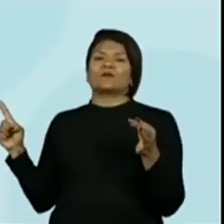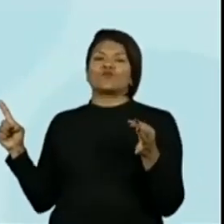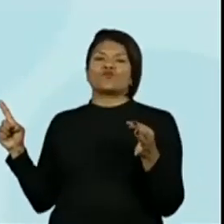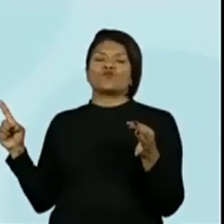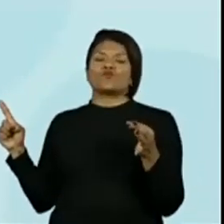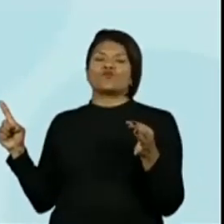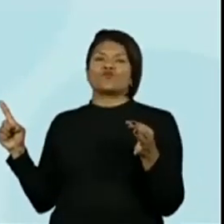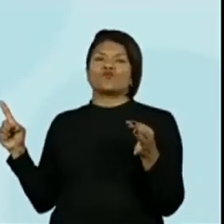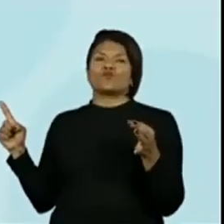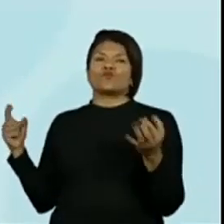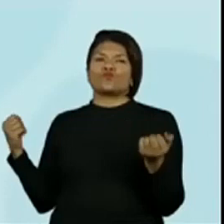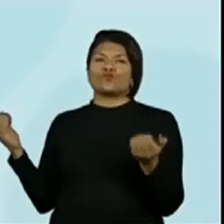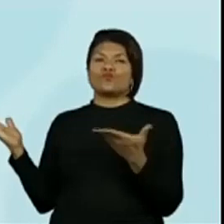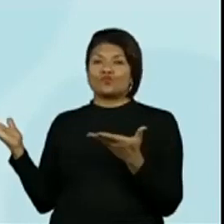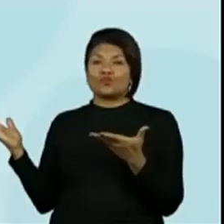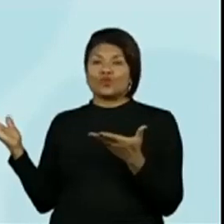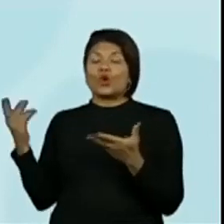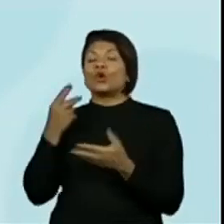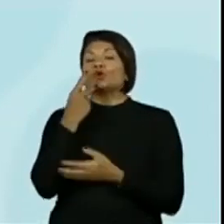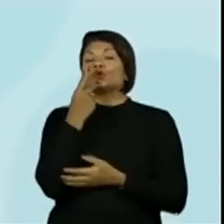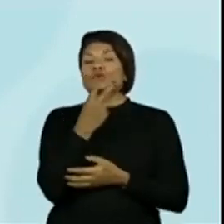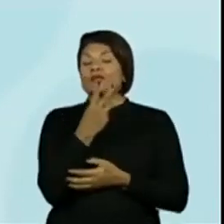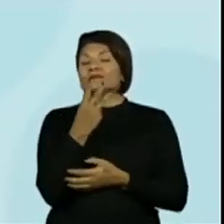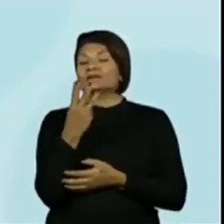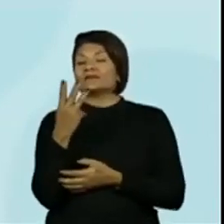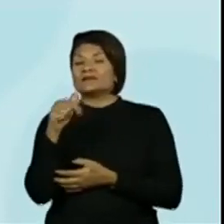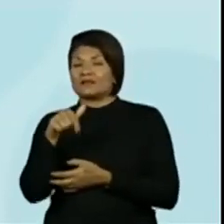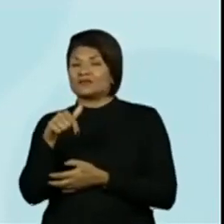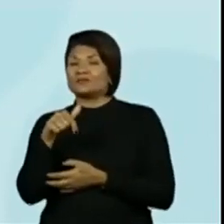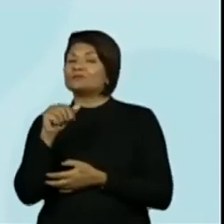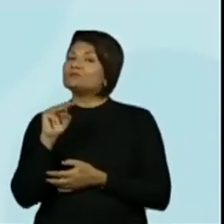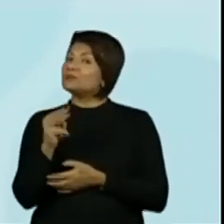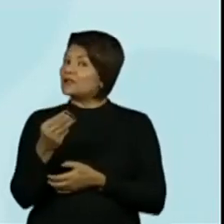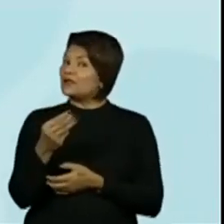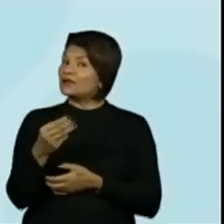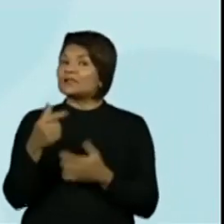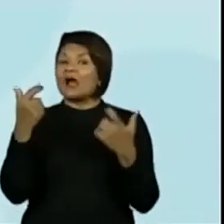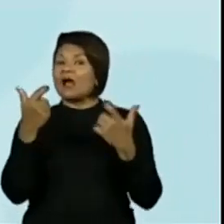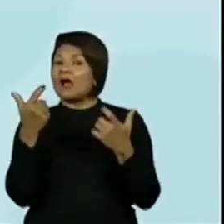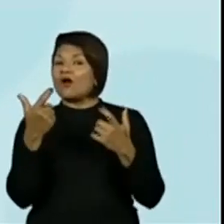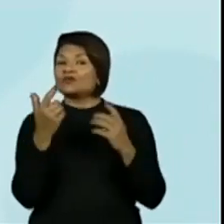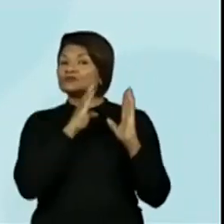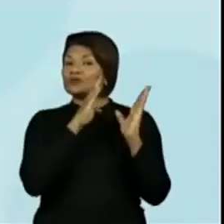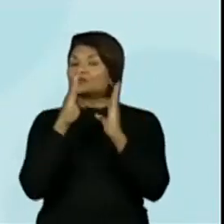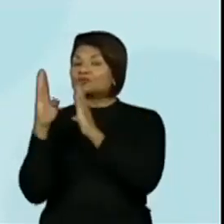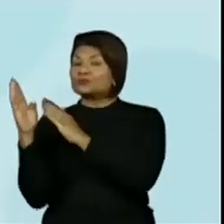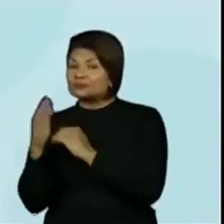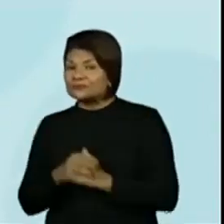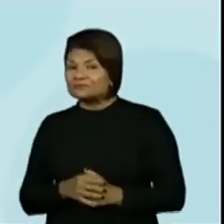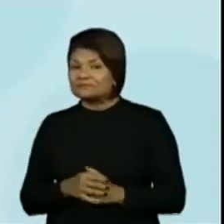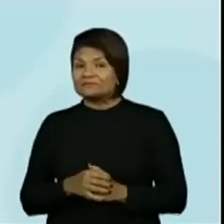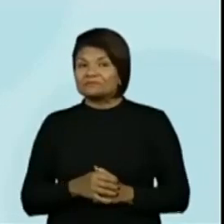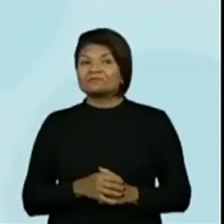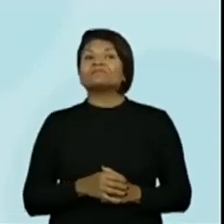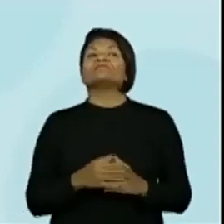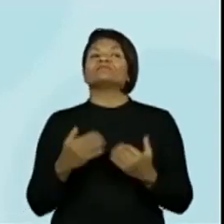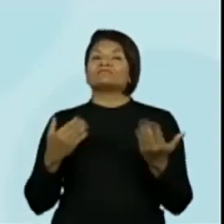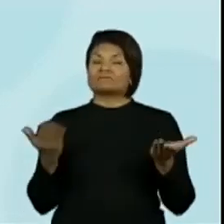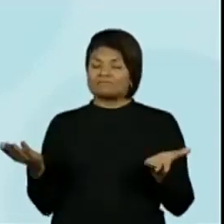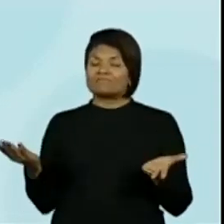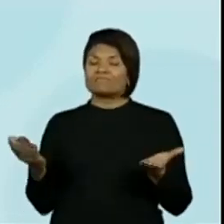só, 237 milhões. Aonde eu vou indicar? Justamente no